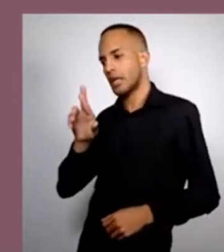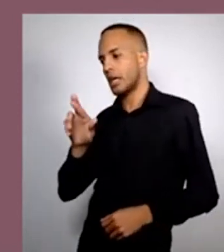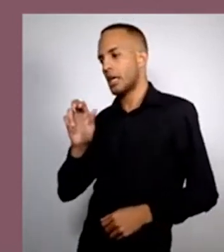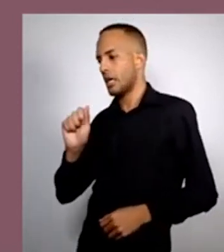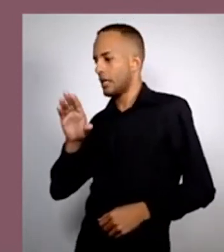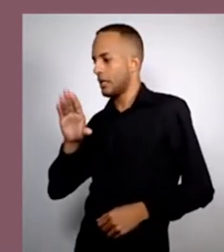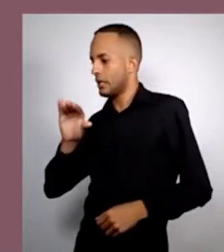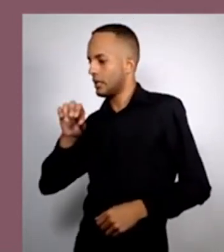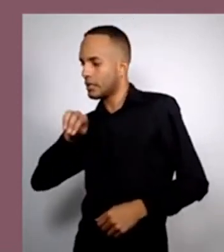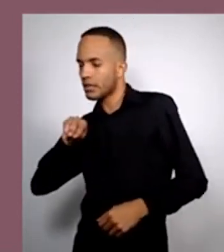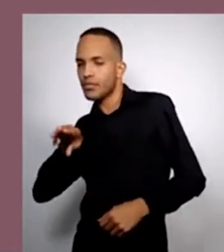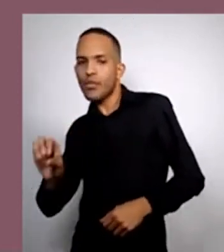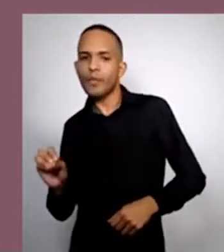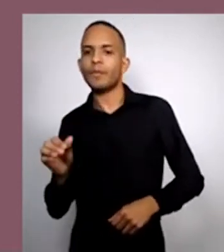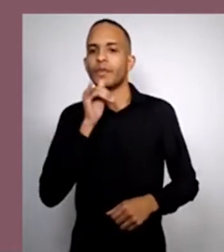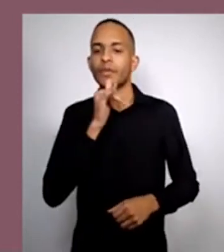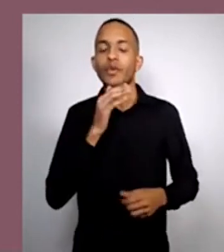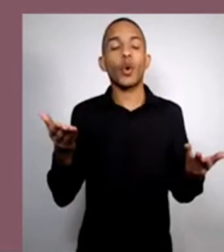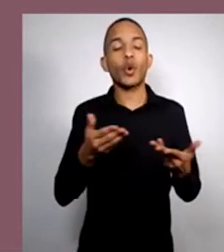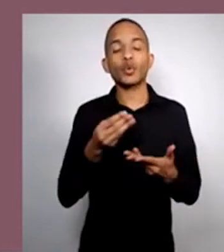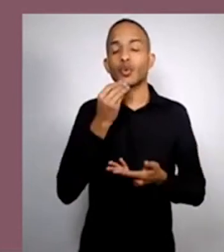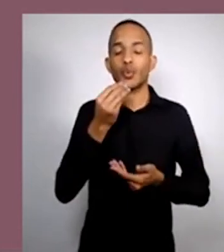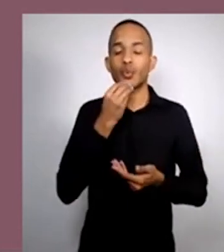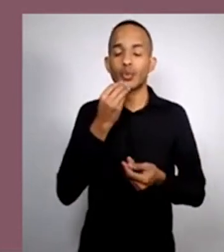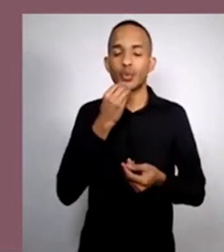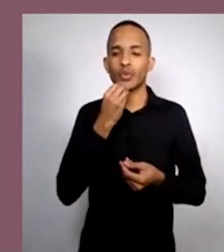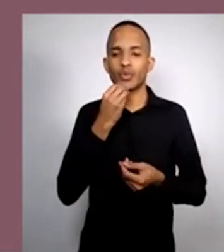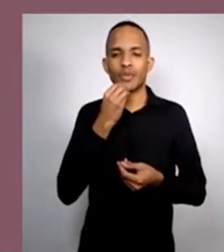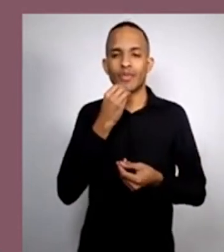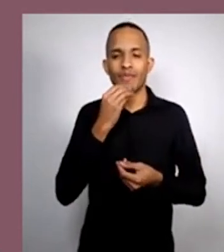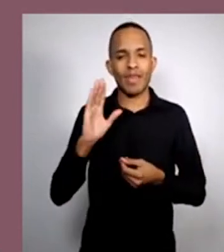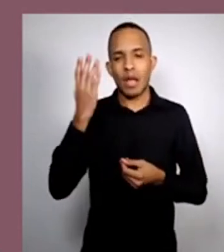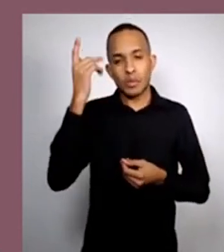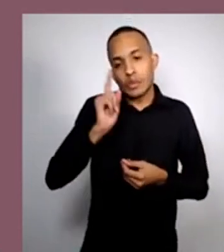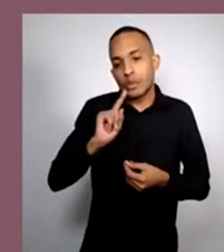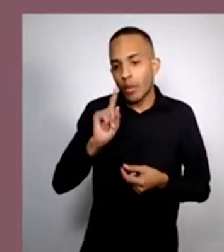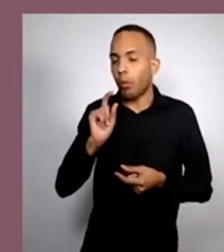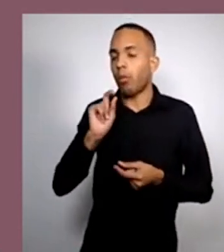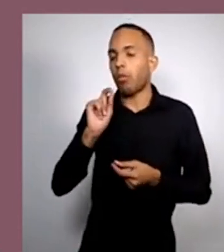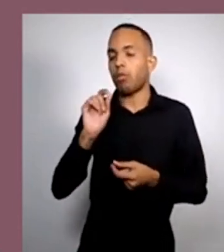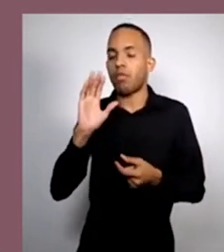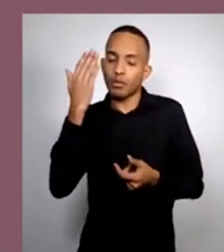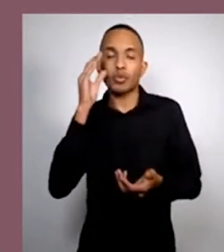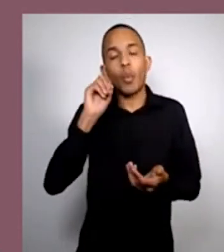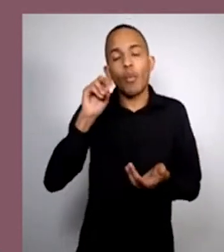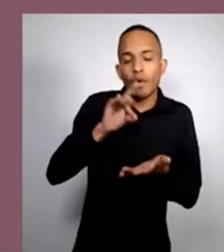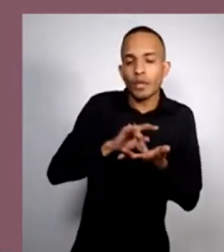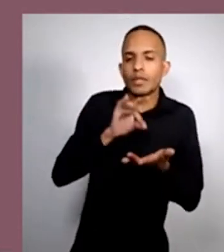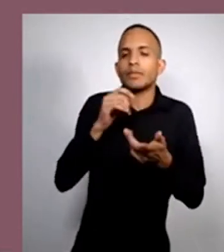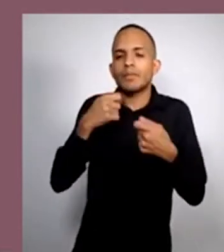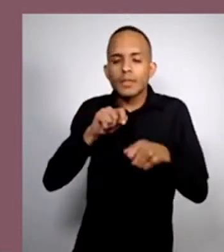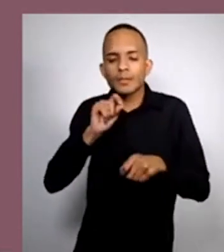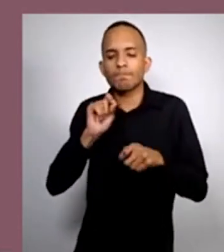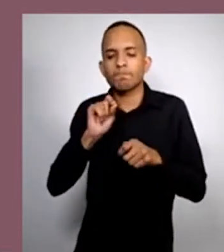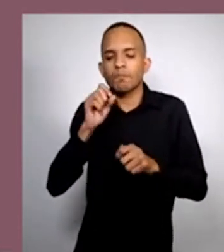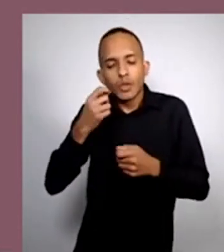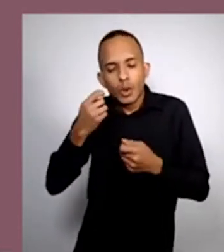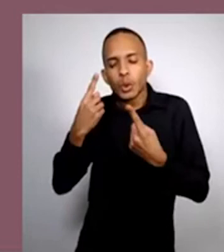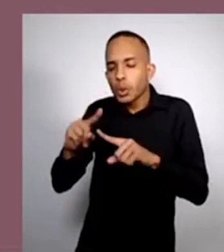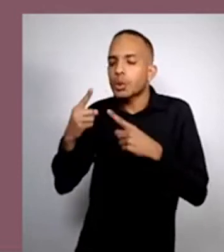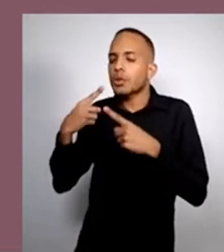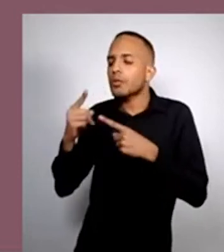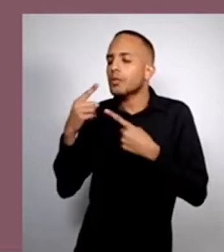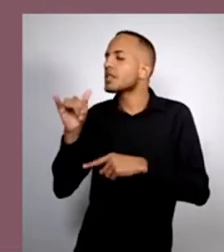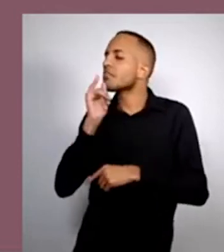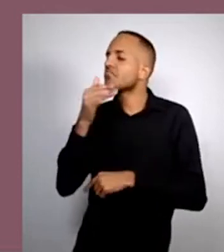tal. Então, essa é a oportunidade, sendo hipócrita ou não, da gente ir calcando a luta antirracista